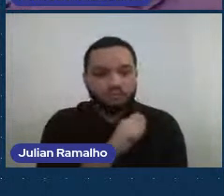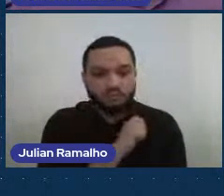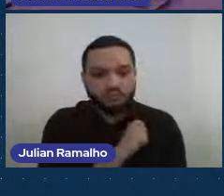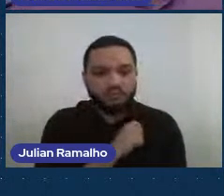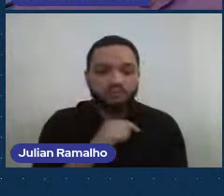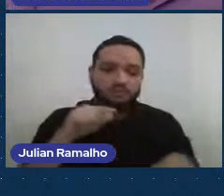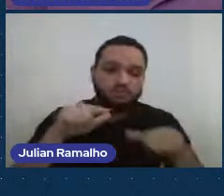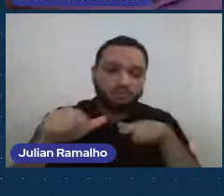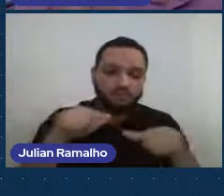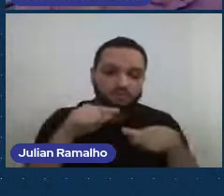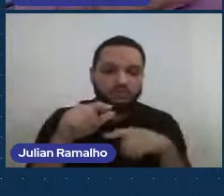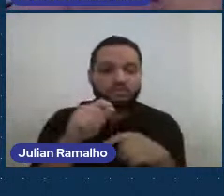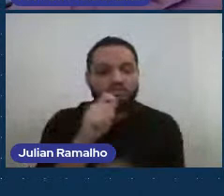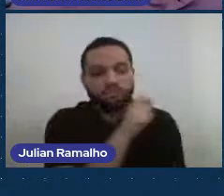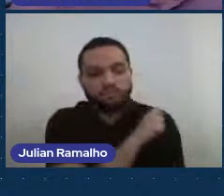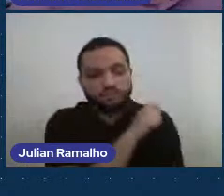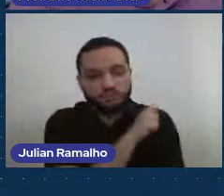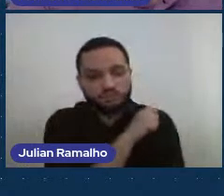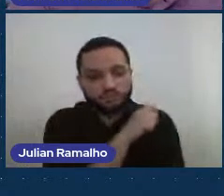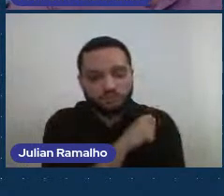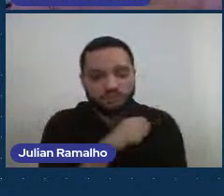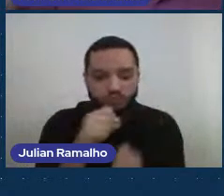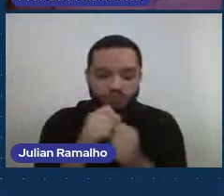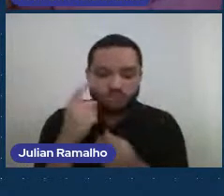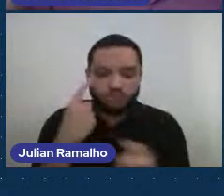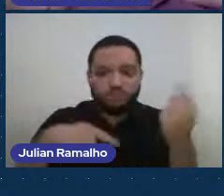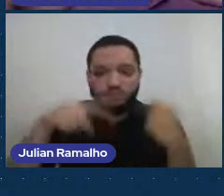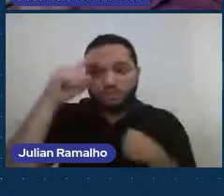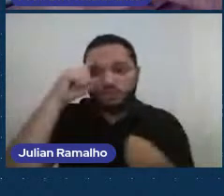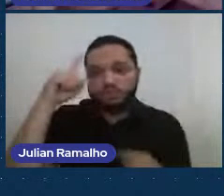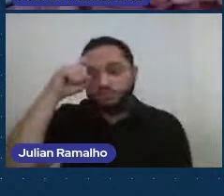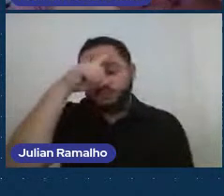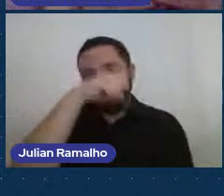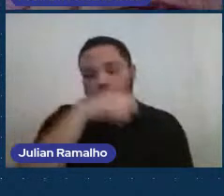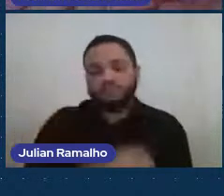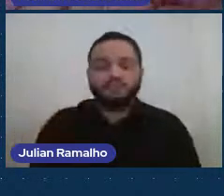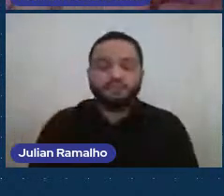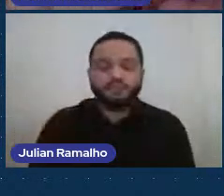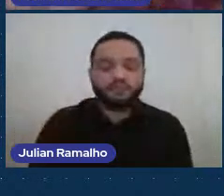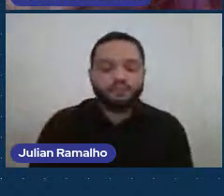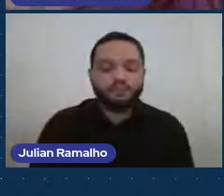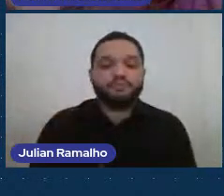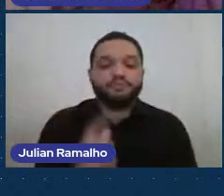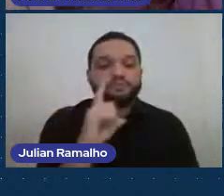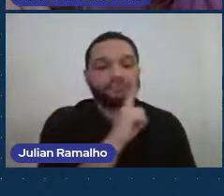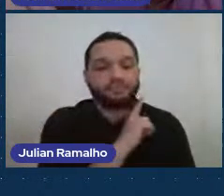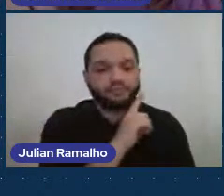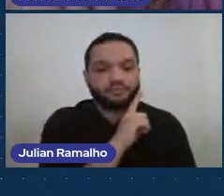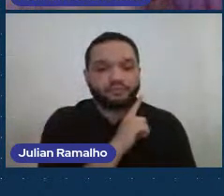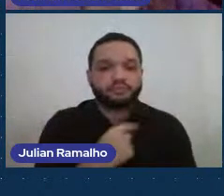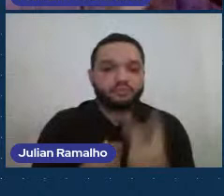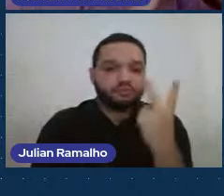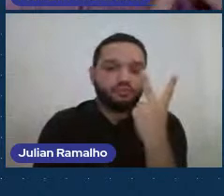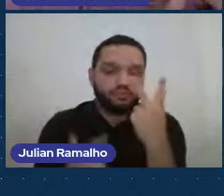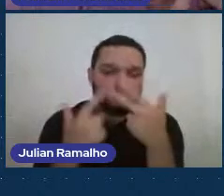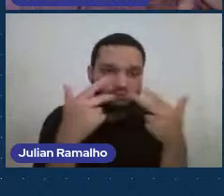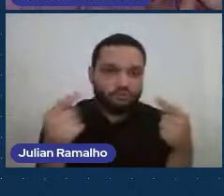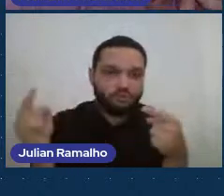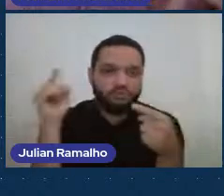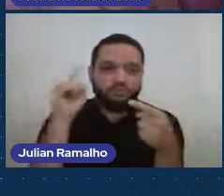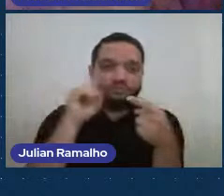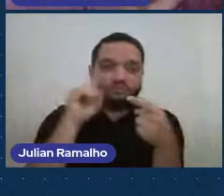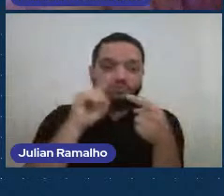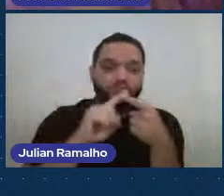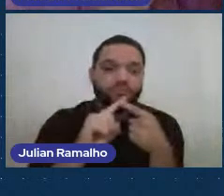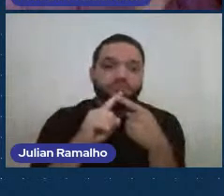trabalhador estudante faz para superar as dificuldades. Então, vejam que existe duas coisas. Primeiro, um